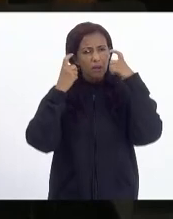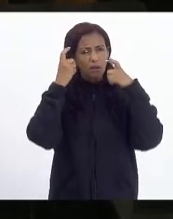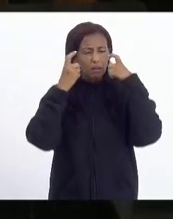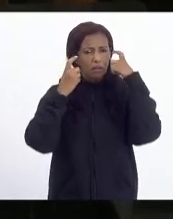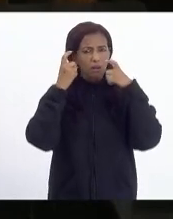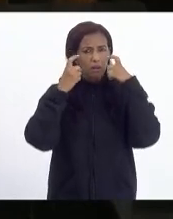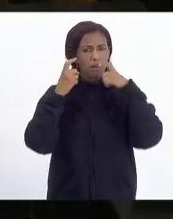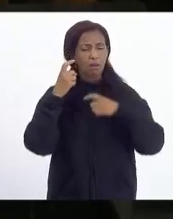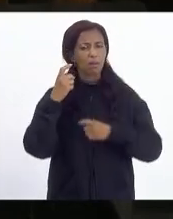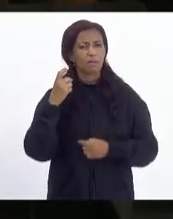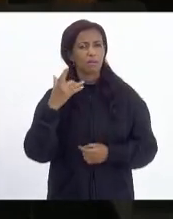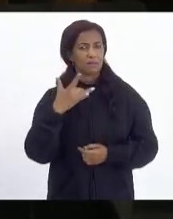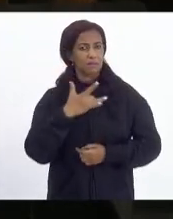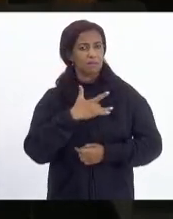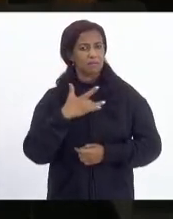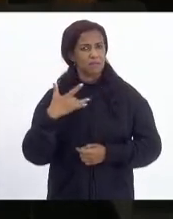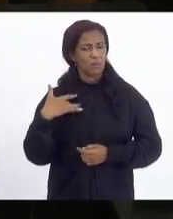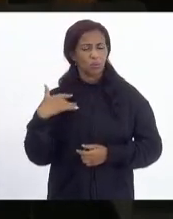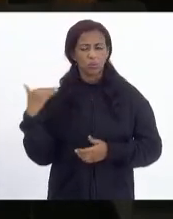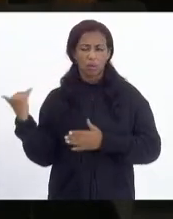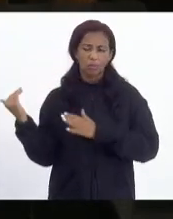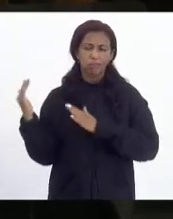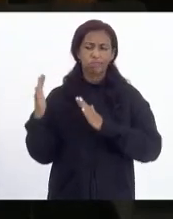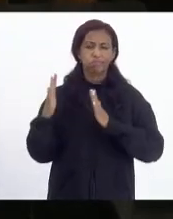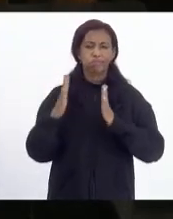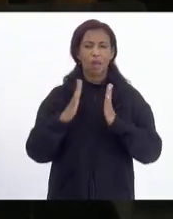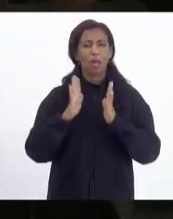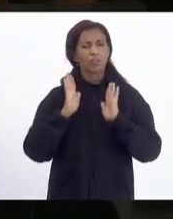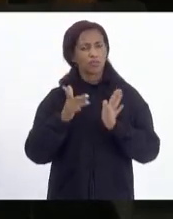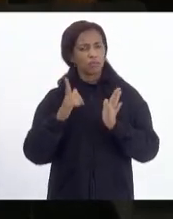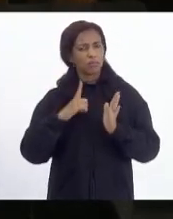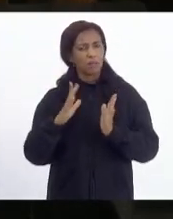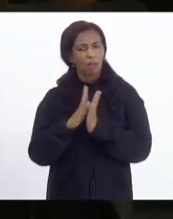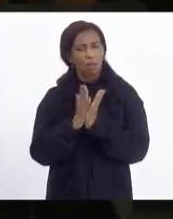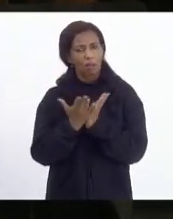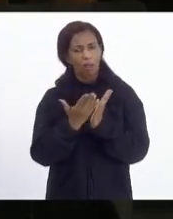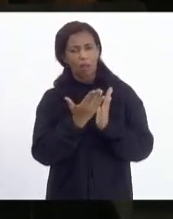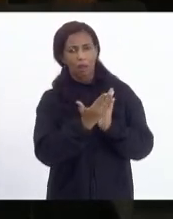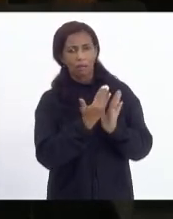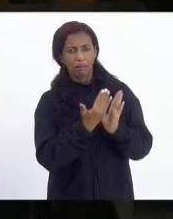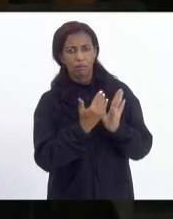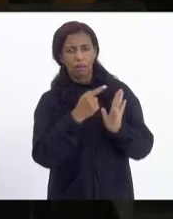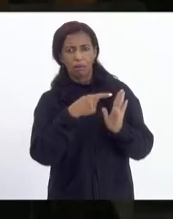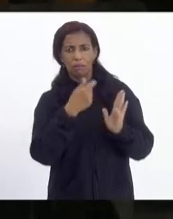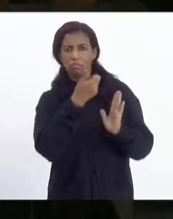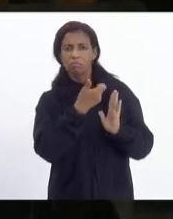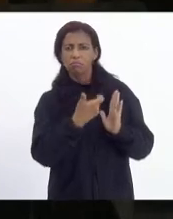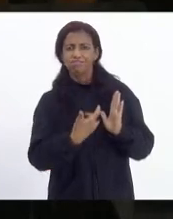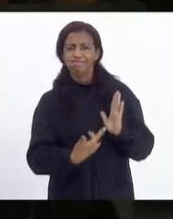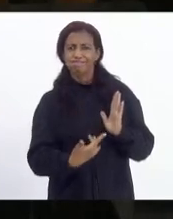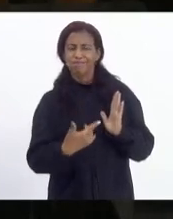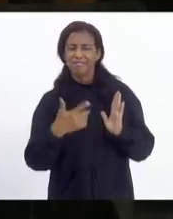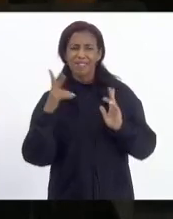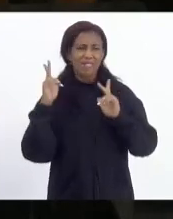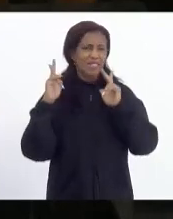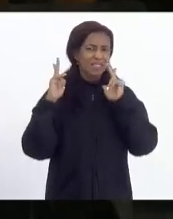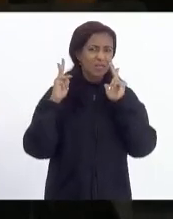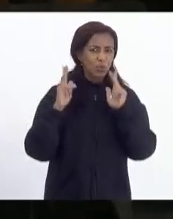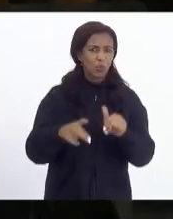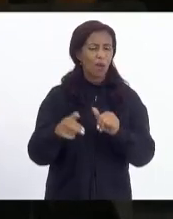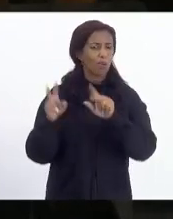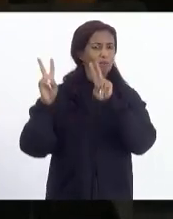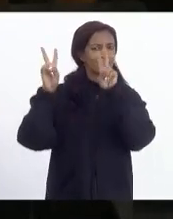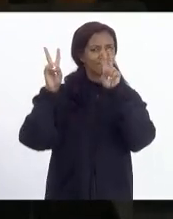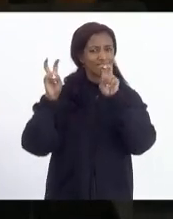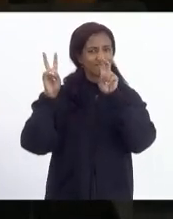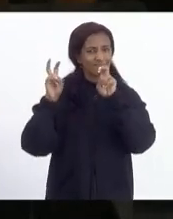na área da saúde de algum tempo tem até caderno sobre isso faz uma matéria exatamente sobre